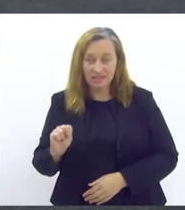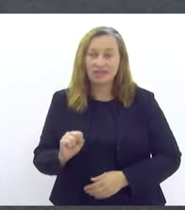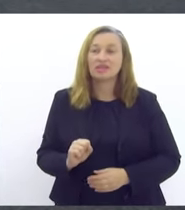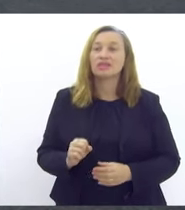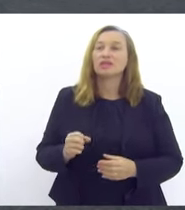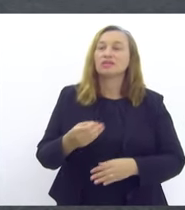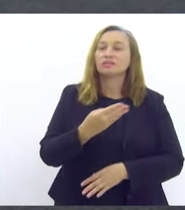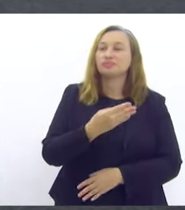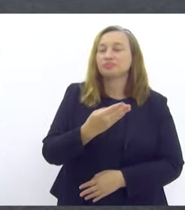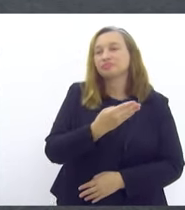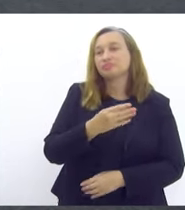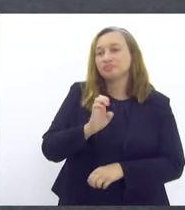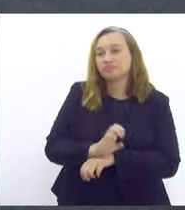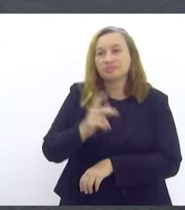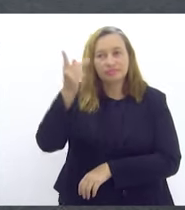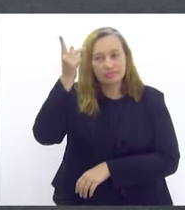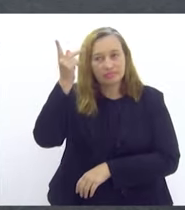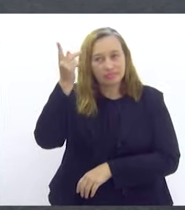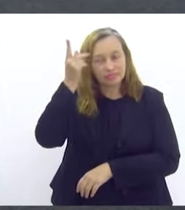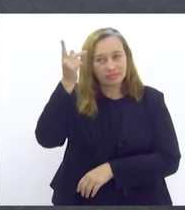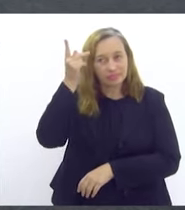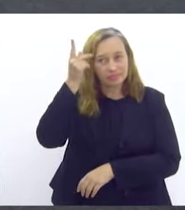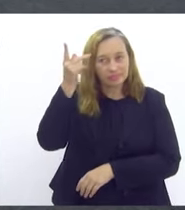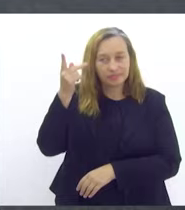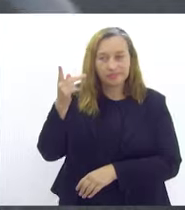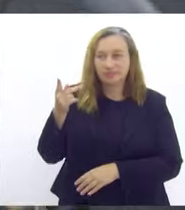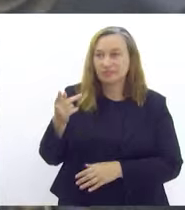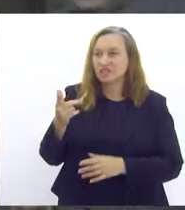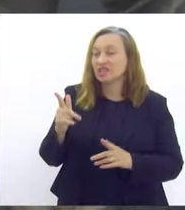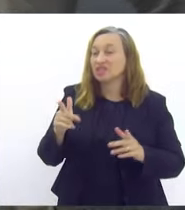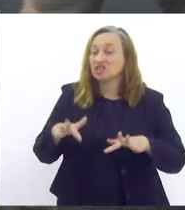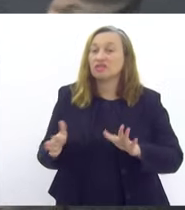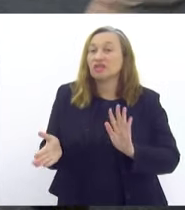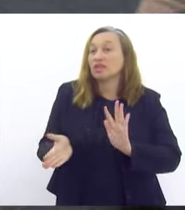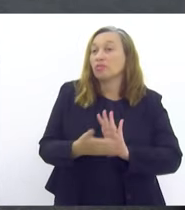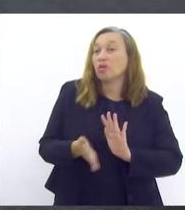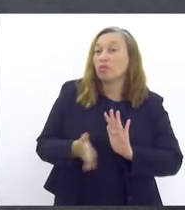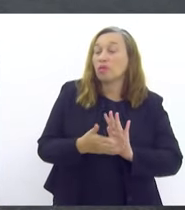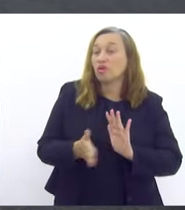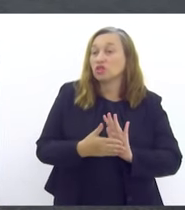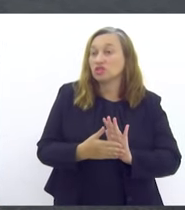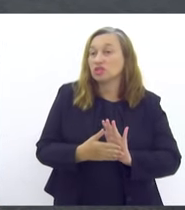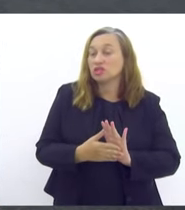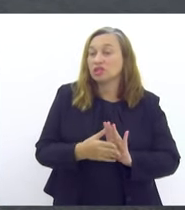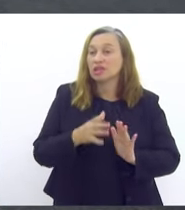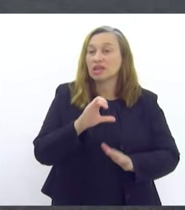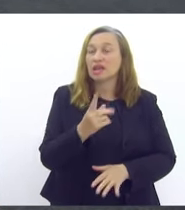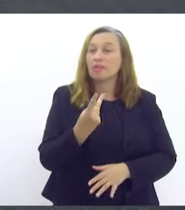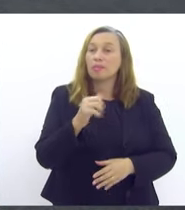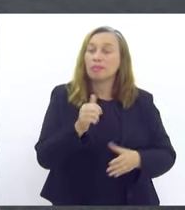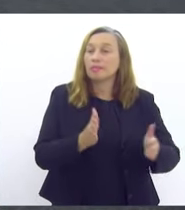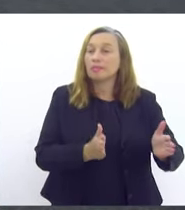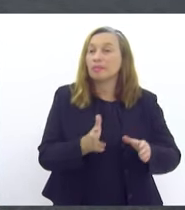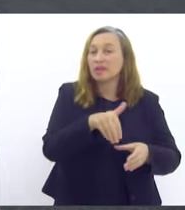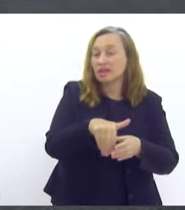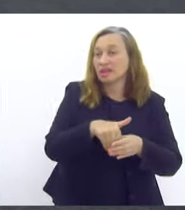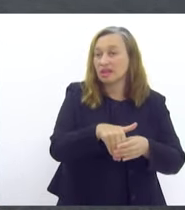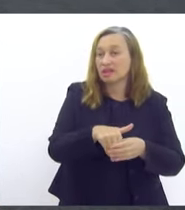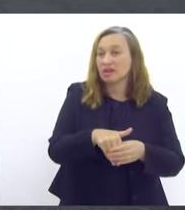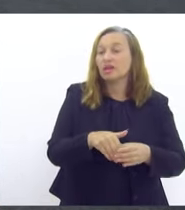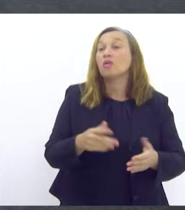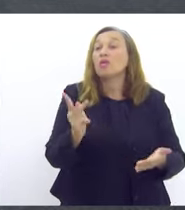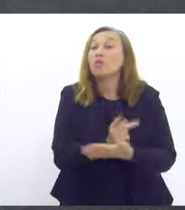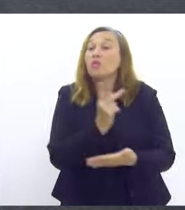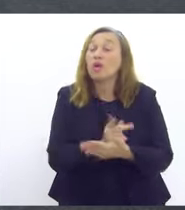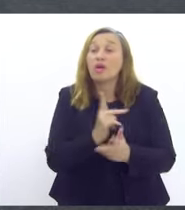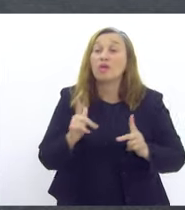Estado de São Paulo do jeito que quer, inclusive diferente do que propôs na sua própria campanha eleitoral, e comete o mesmo